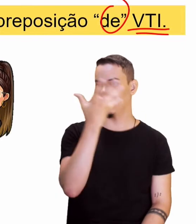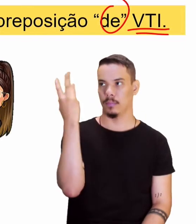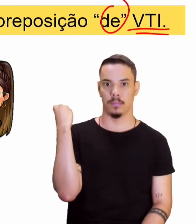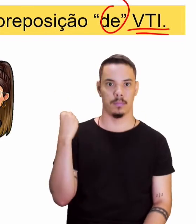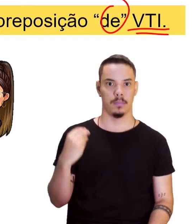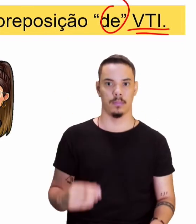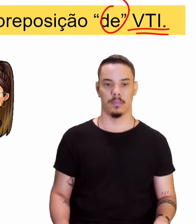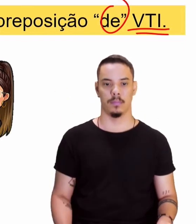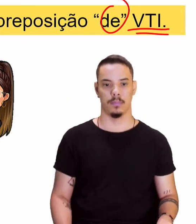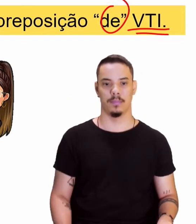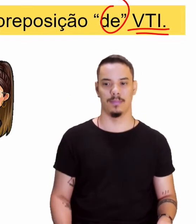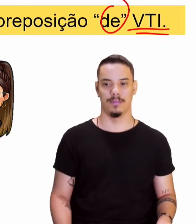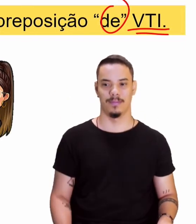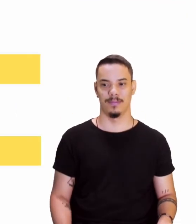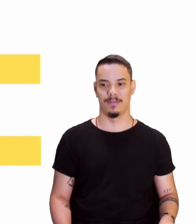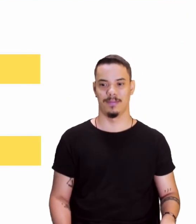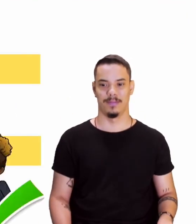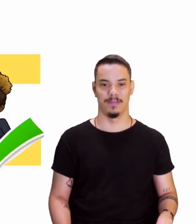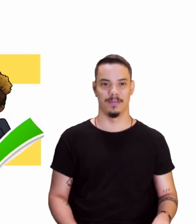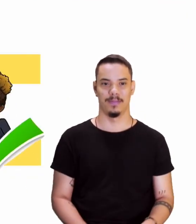preposição.